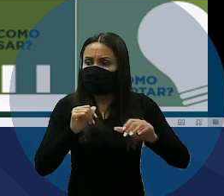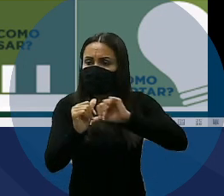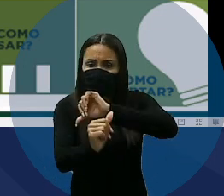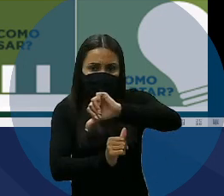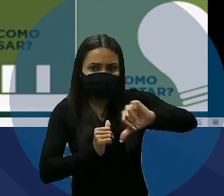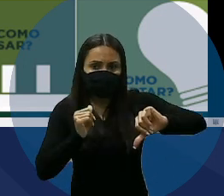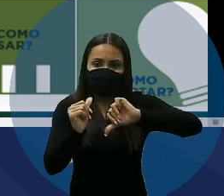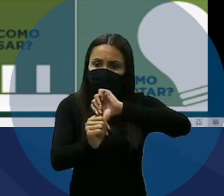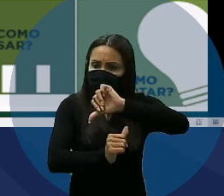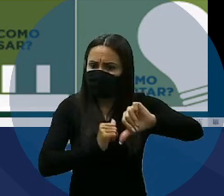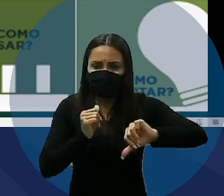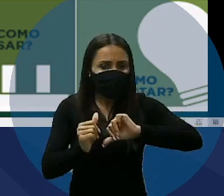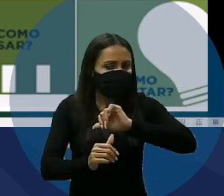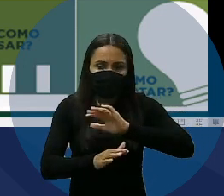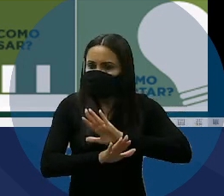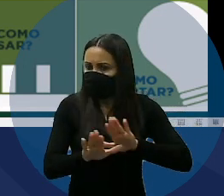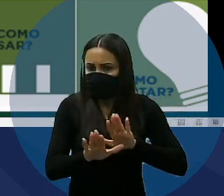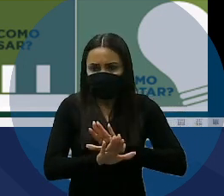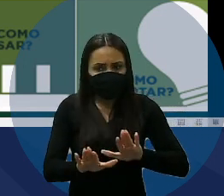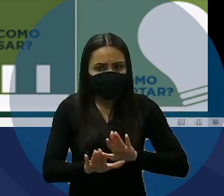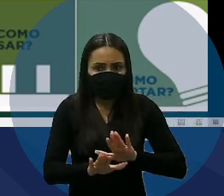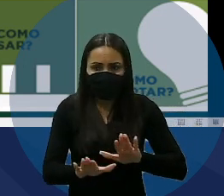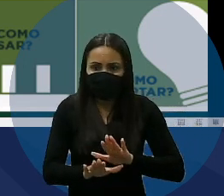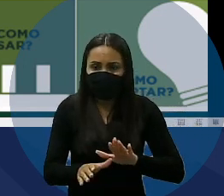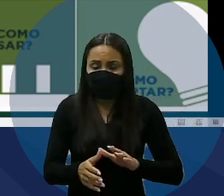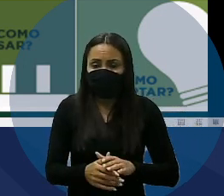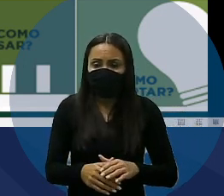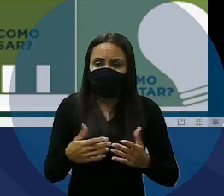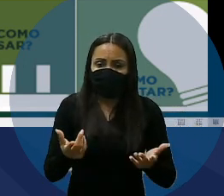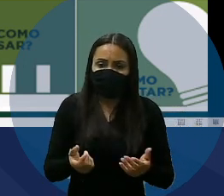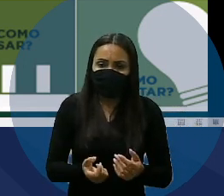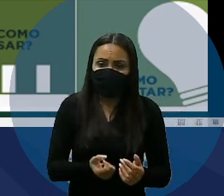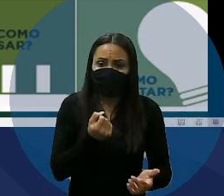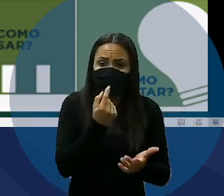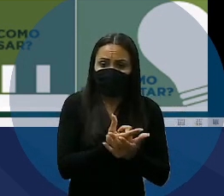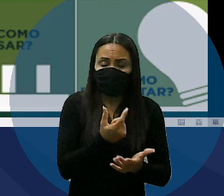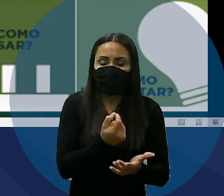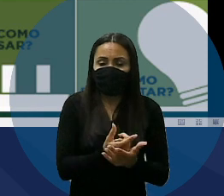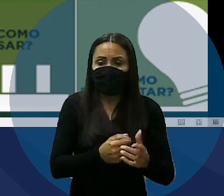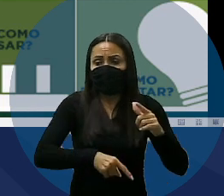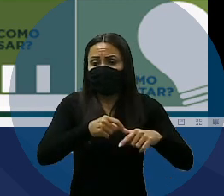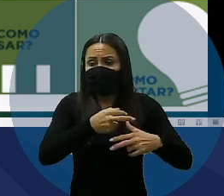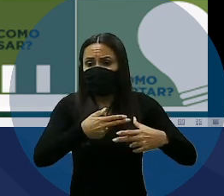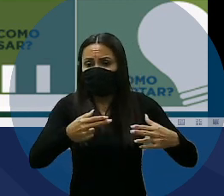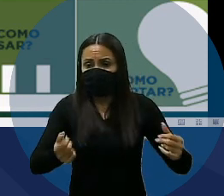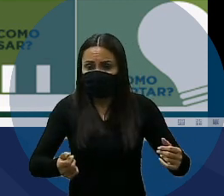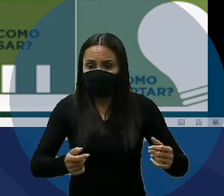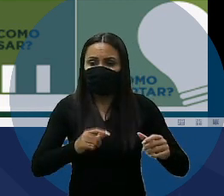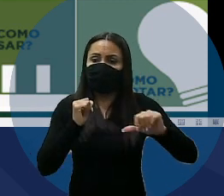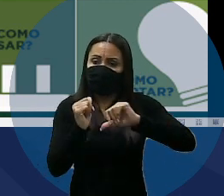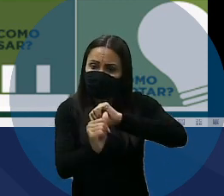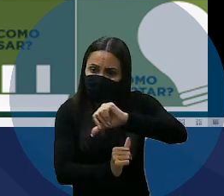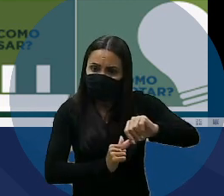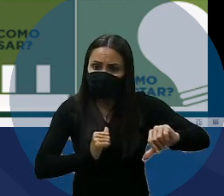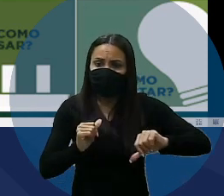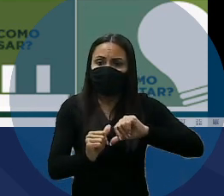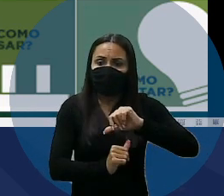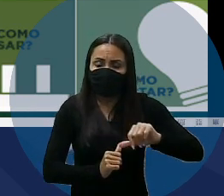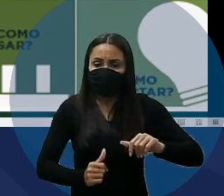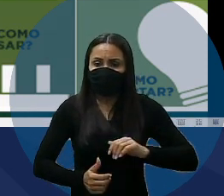de moda, já quer comprar outro aparelho, algum objeto, já troca porque está fora de moda. Isso